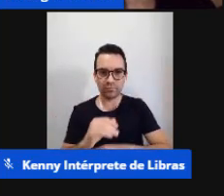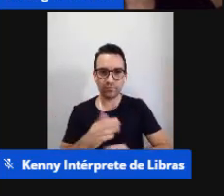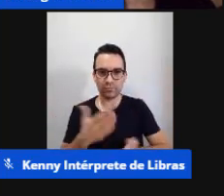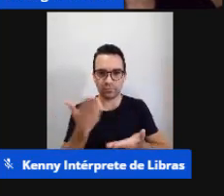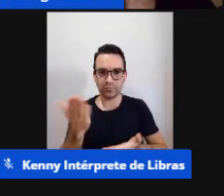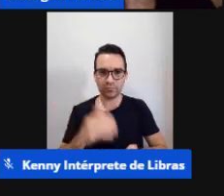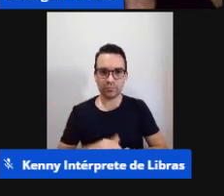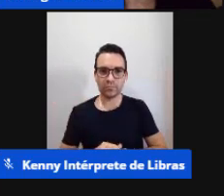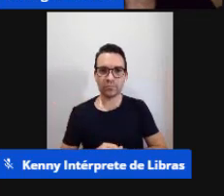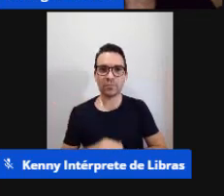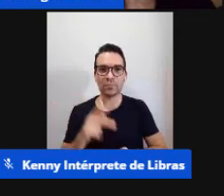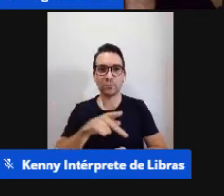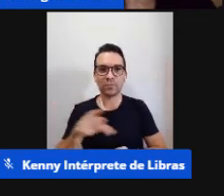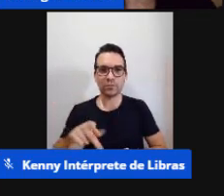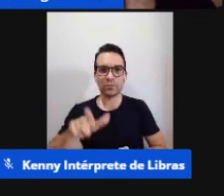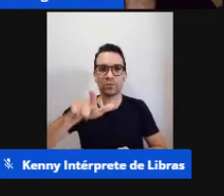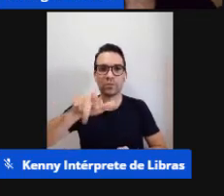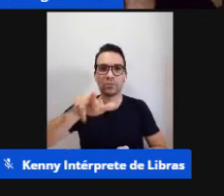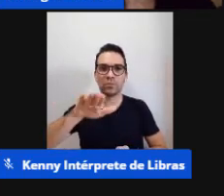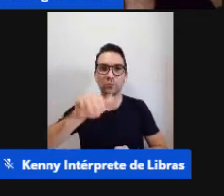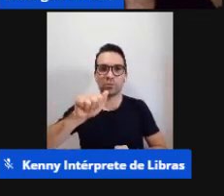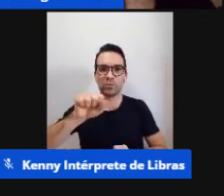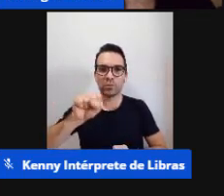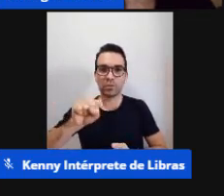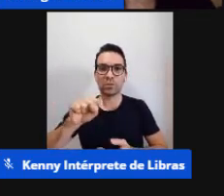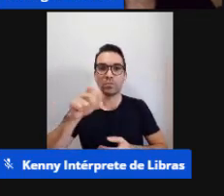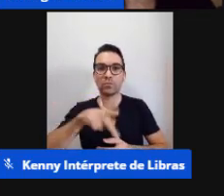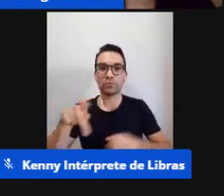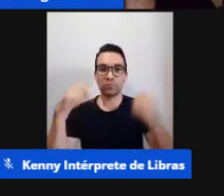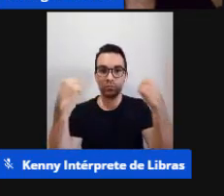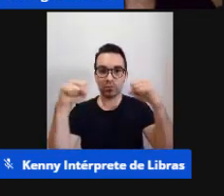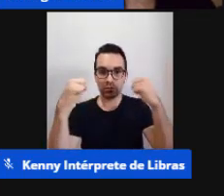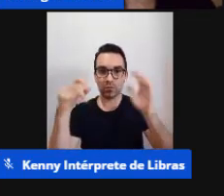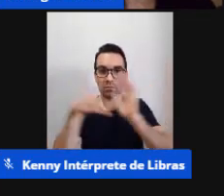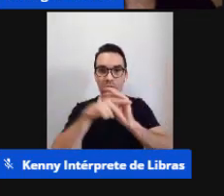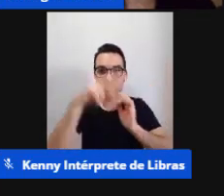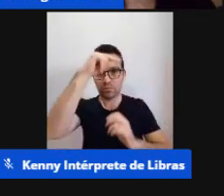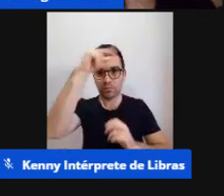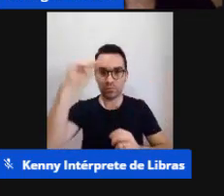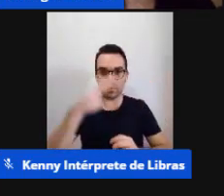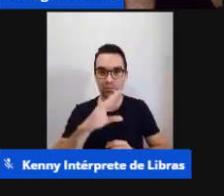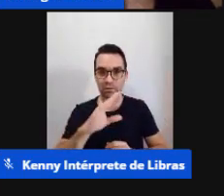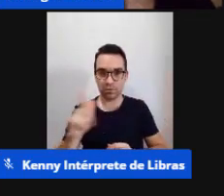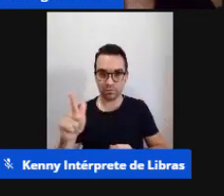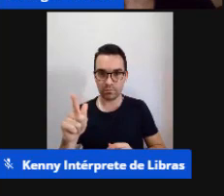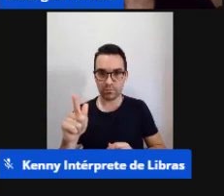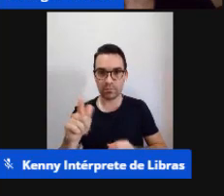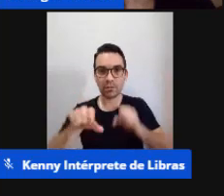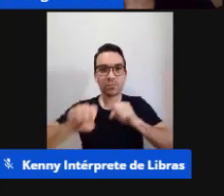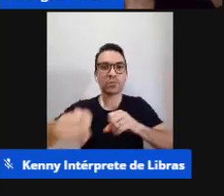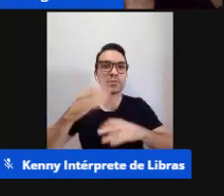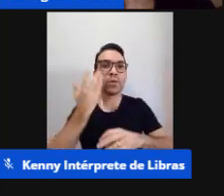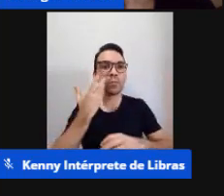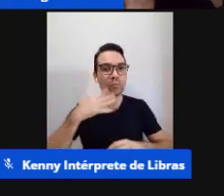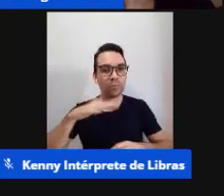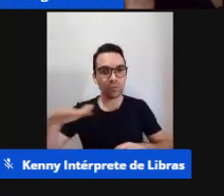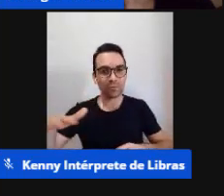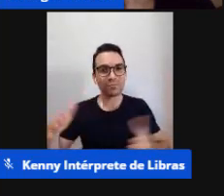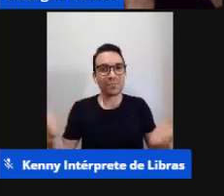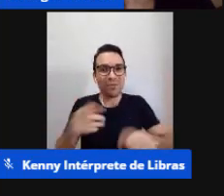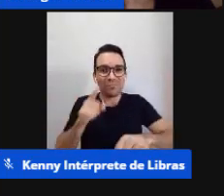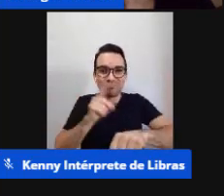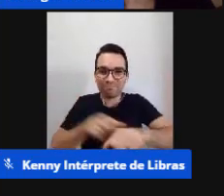Eu sou o professor Lucas de Educação Física, atuo aqui no município de Campo Grande na educação infantil. E nesse tempo de